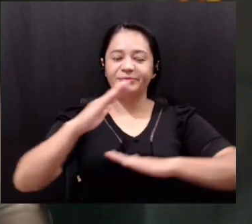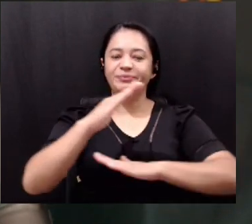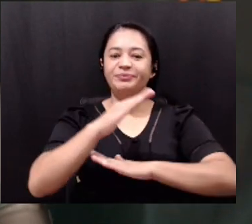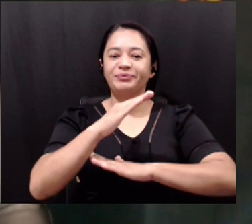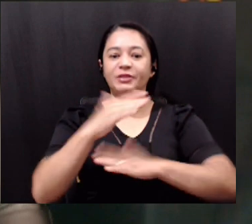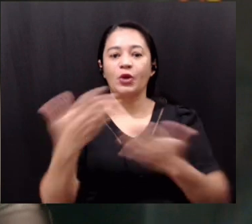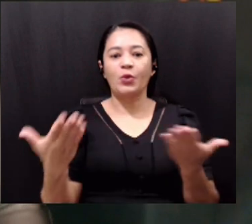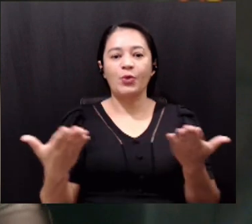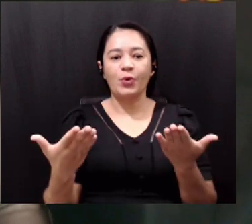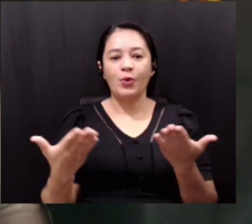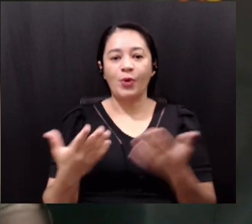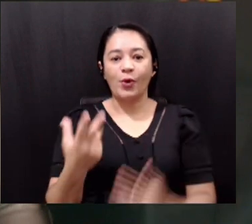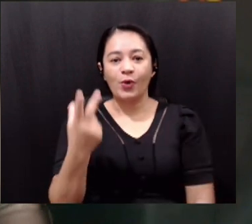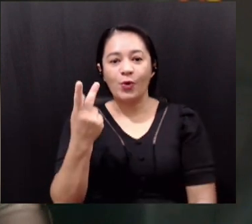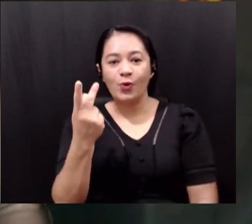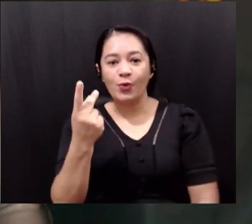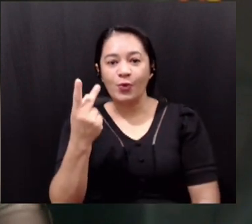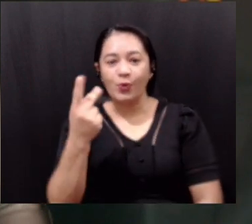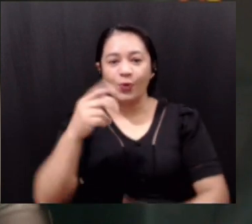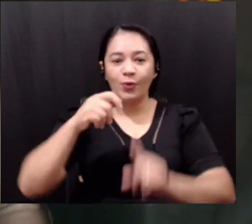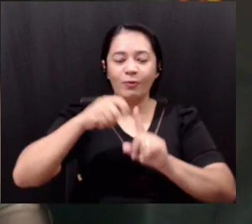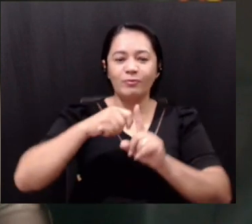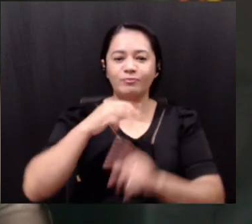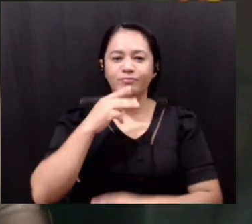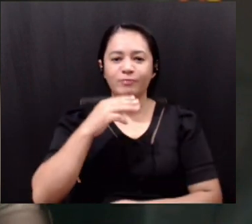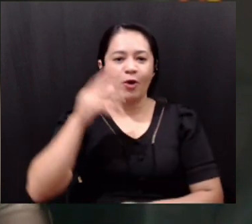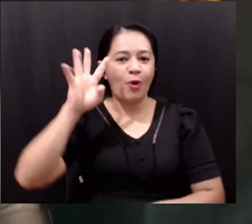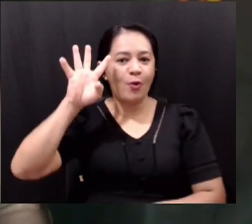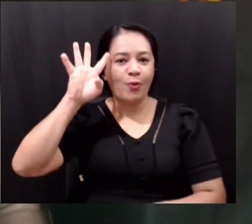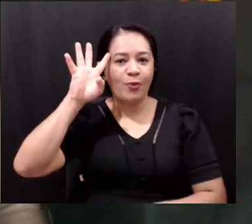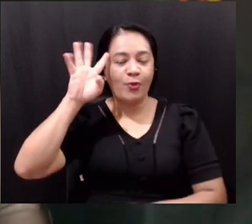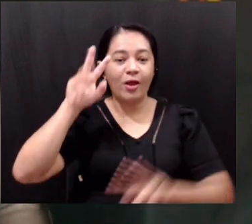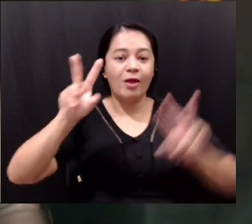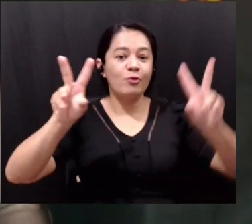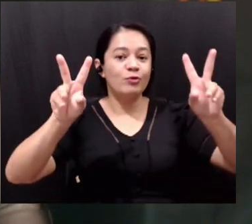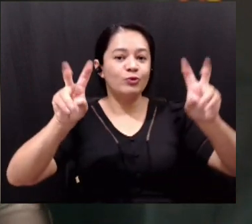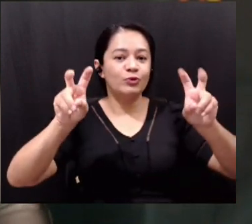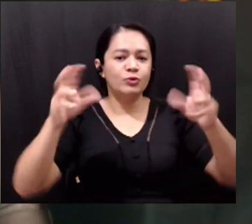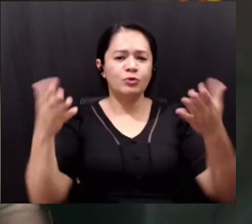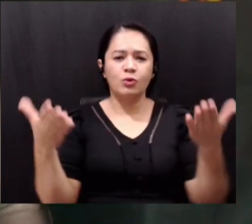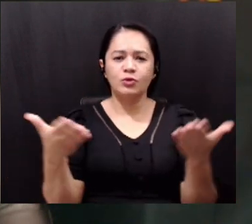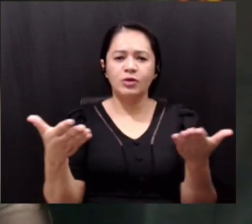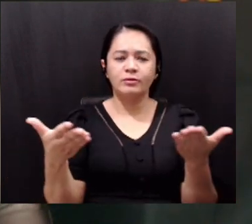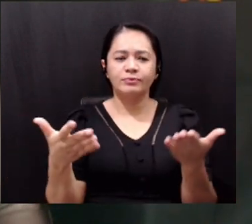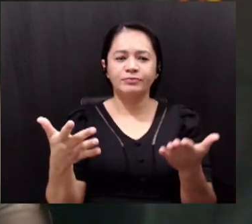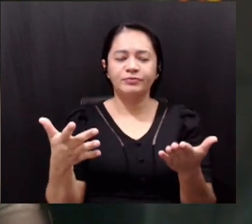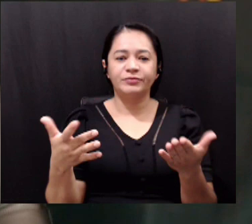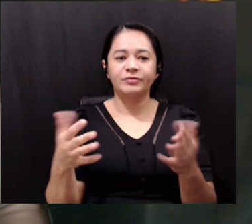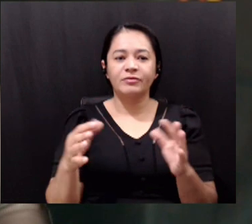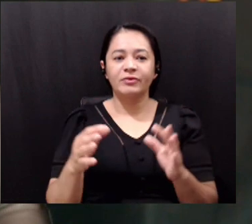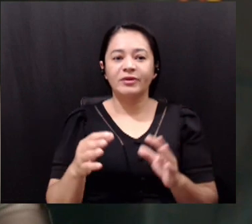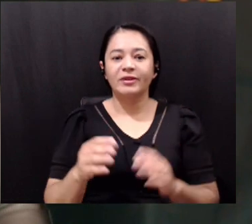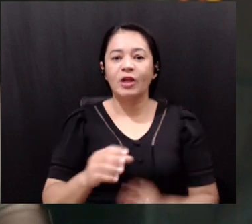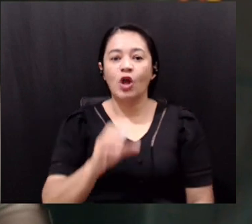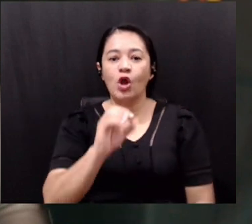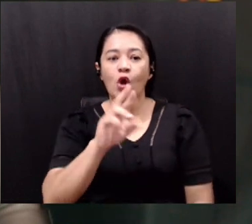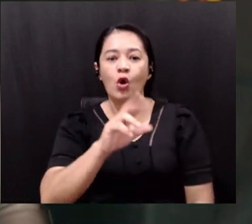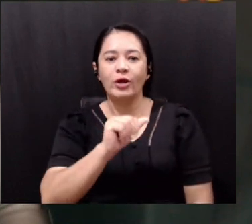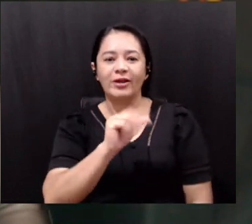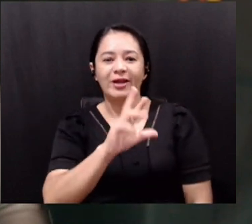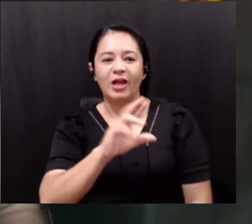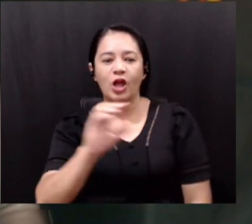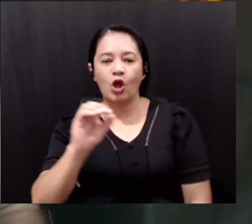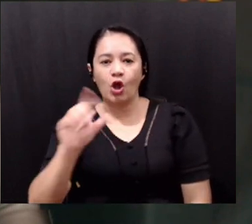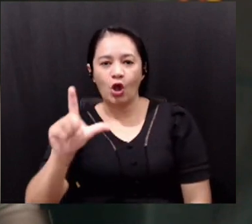de março, quarta-feira, e o tema do Estúdio Câmara de hoje é Workaholic e Burnout. O